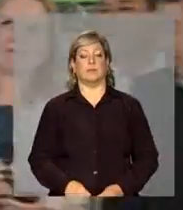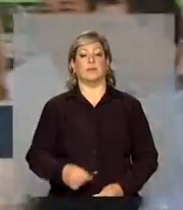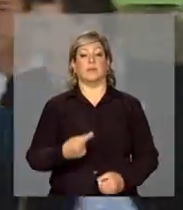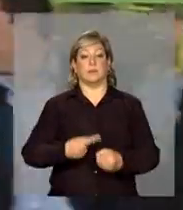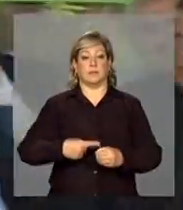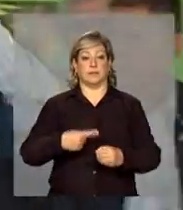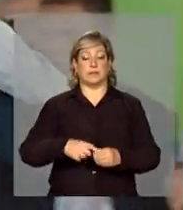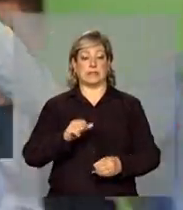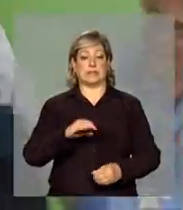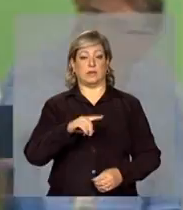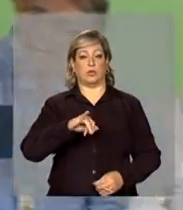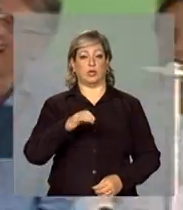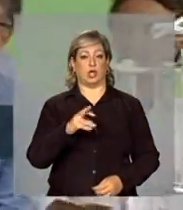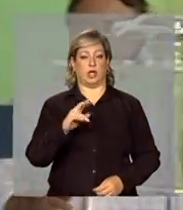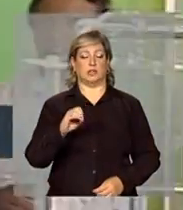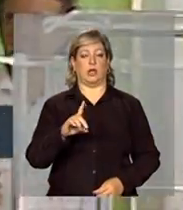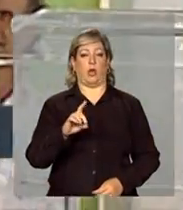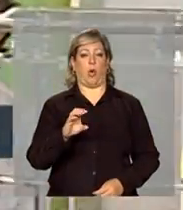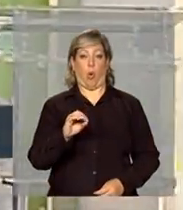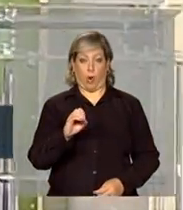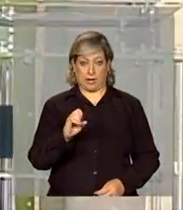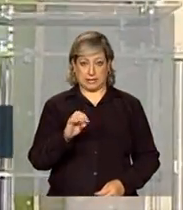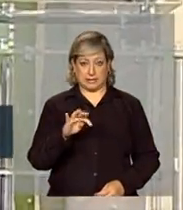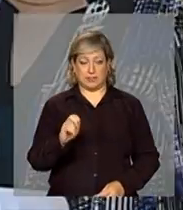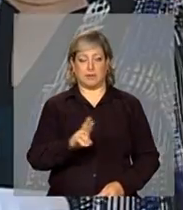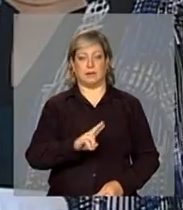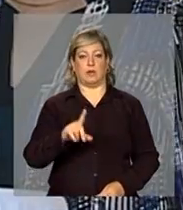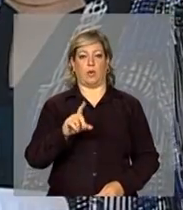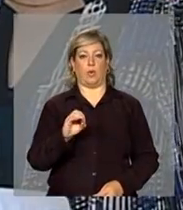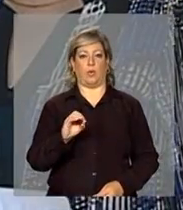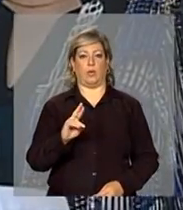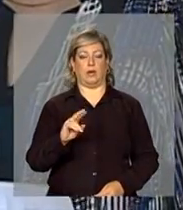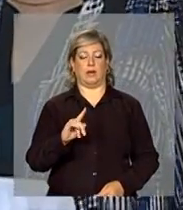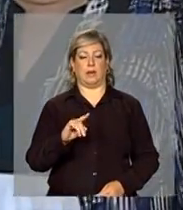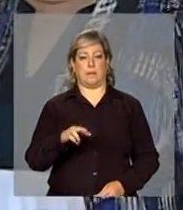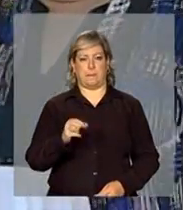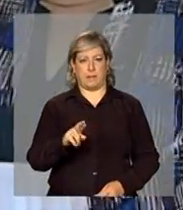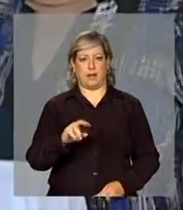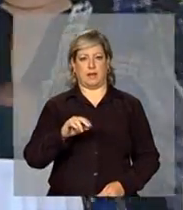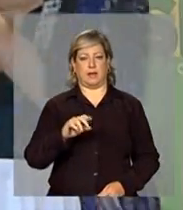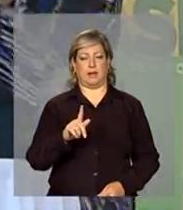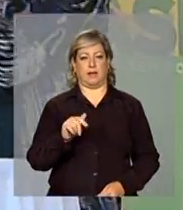Município de São Jorge do Oeste, Lorimar Luiz Gaio.